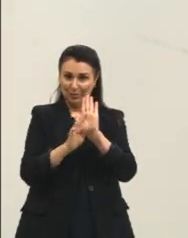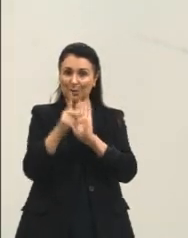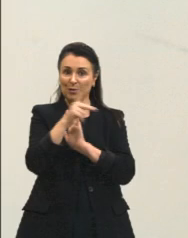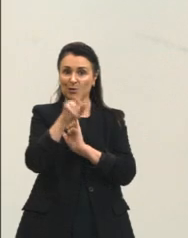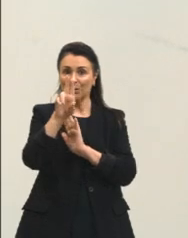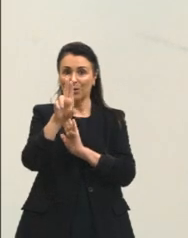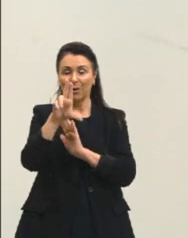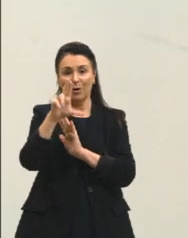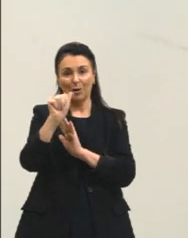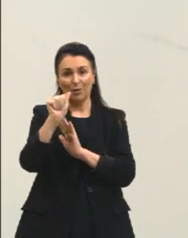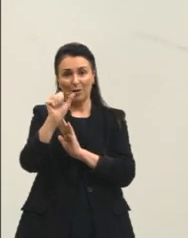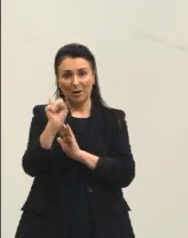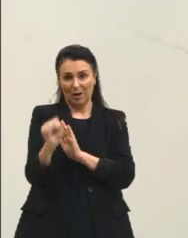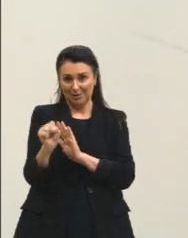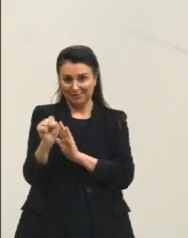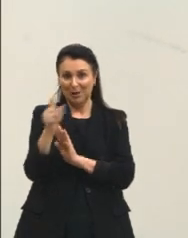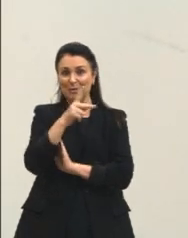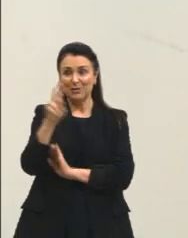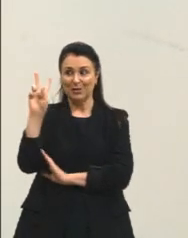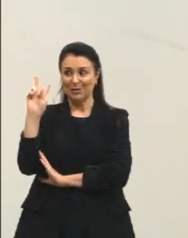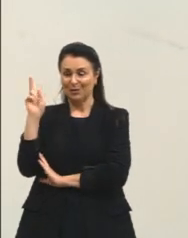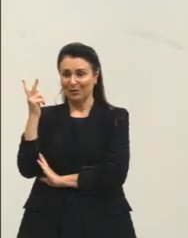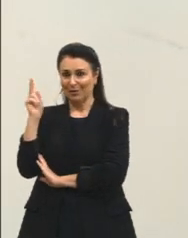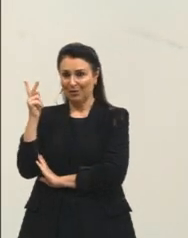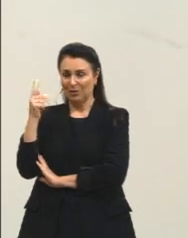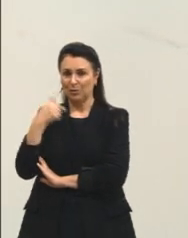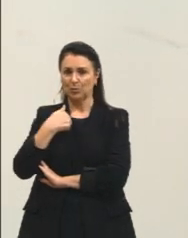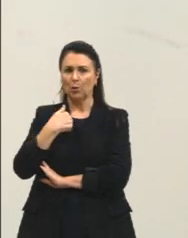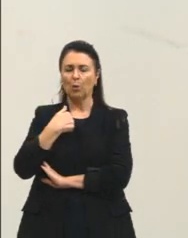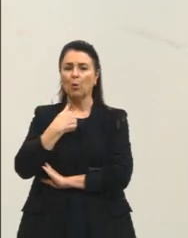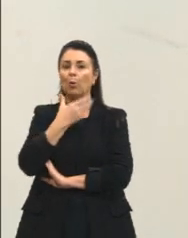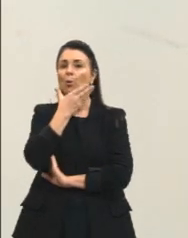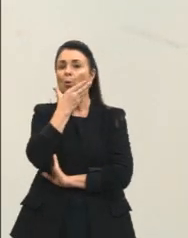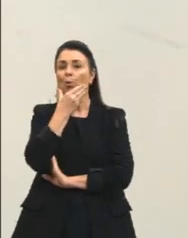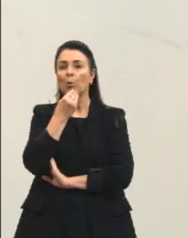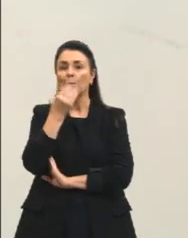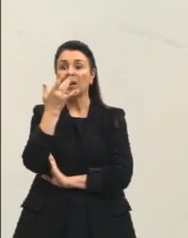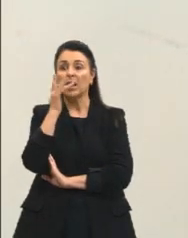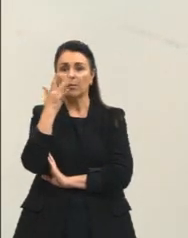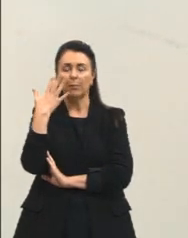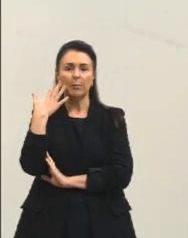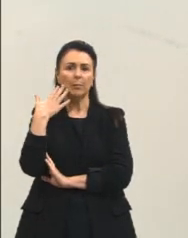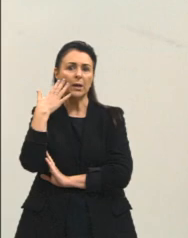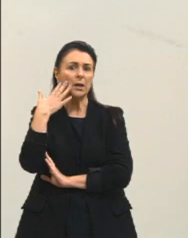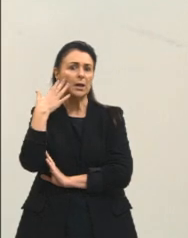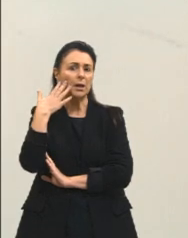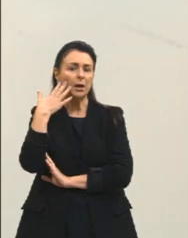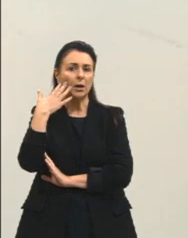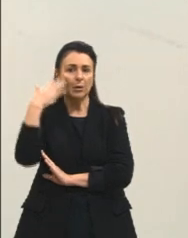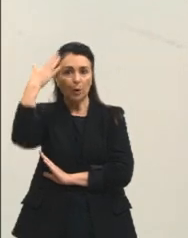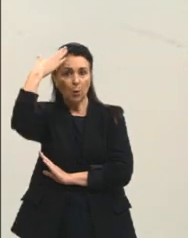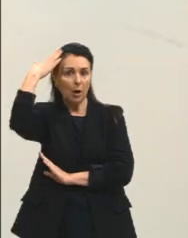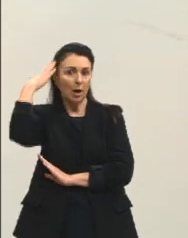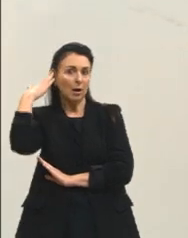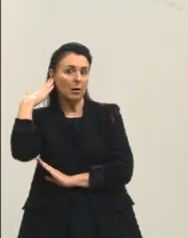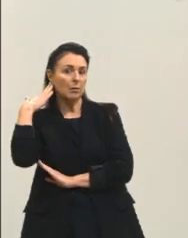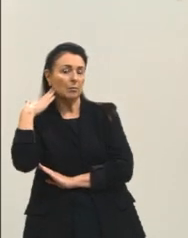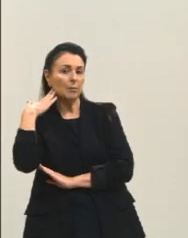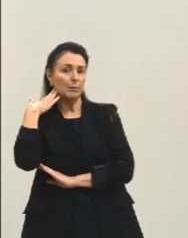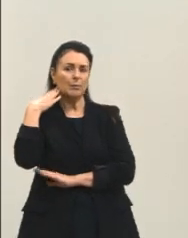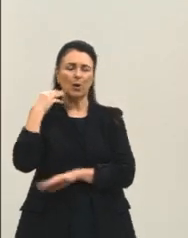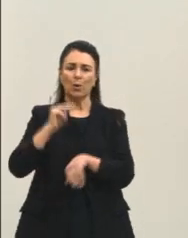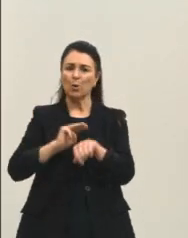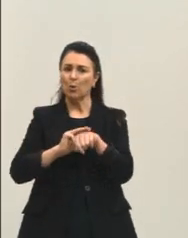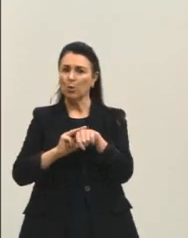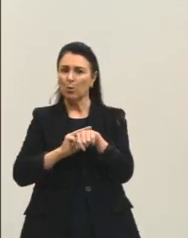Lucas sou professor do componente de história eu sou um homem branco tenho cabelo curto castanho escuro